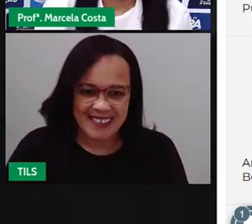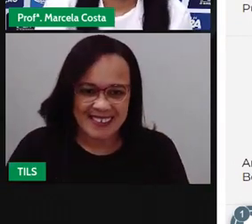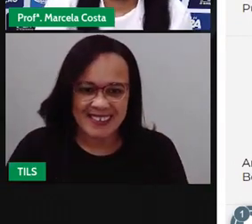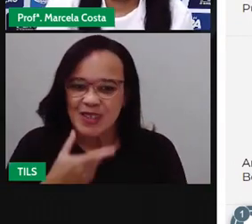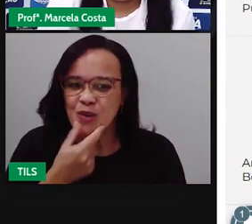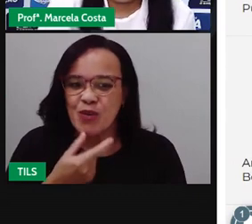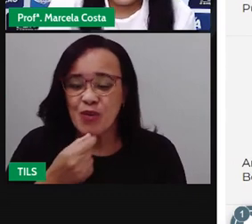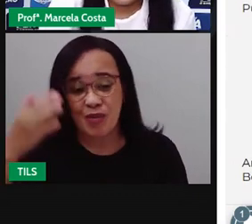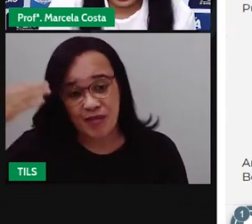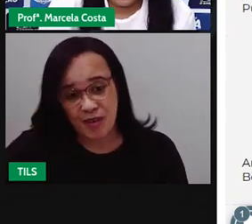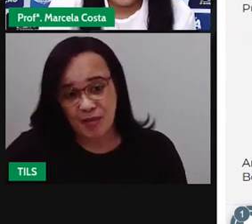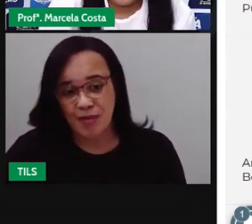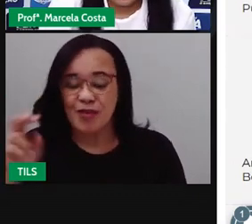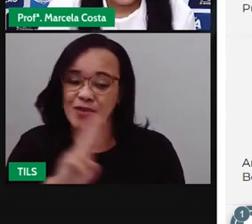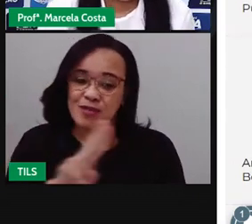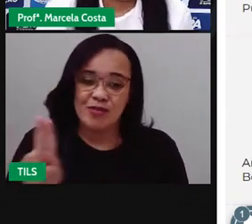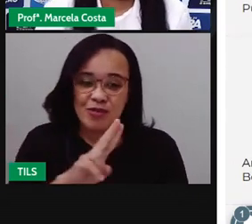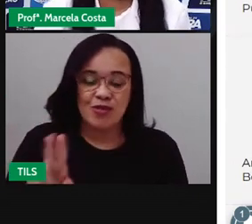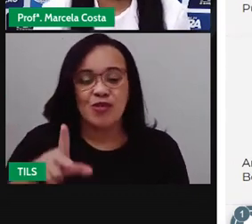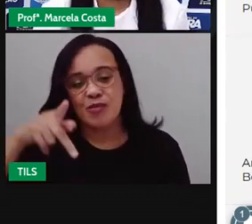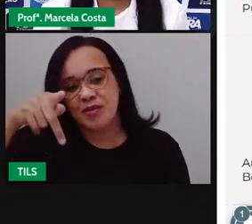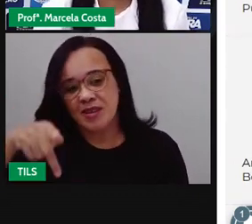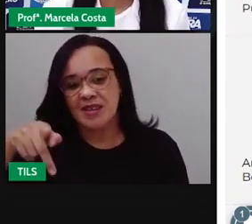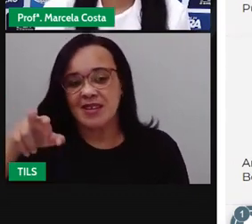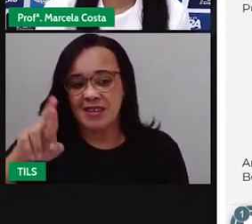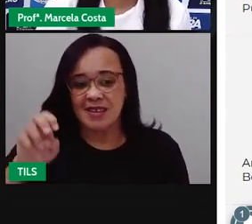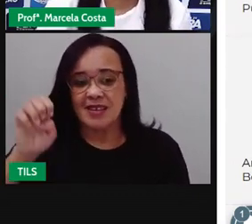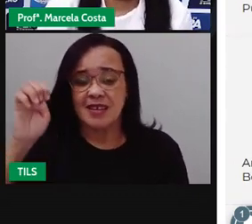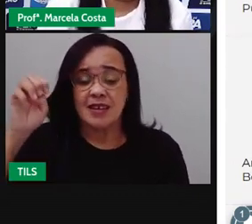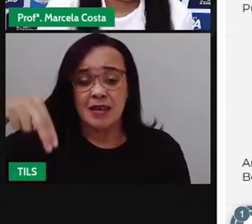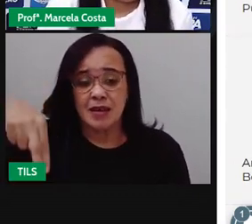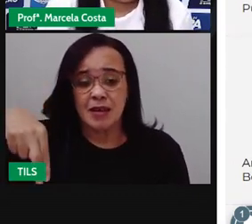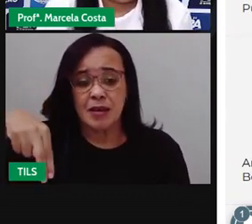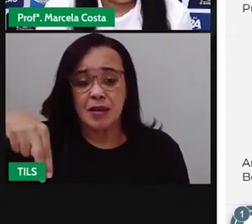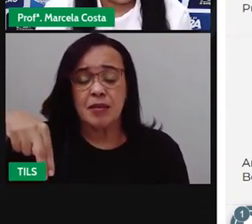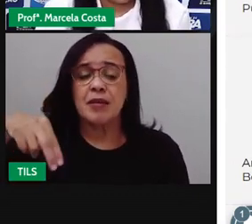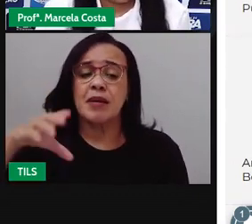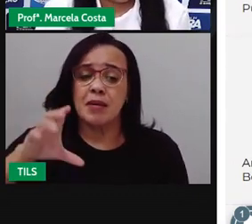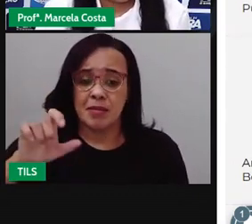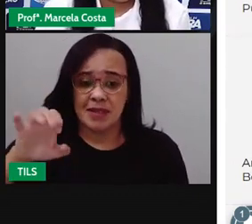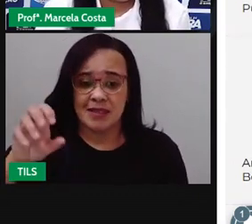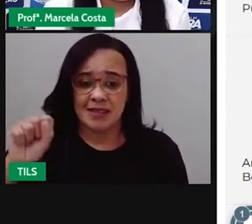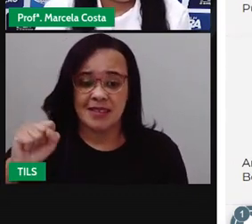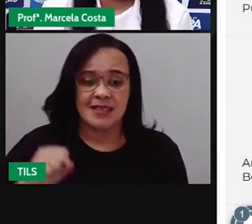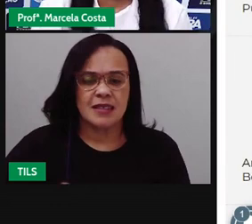de Princesa do Sertão, apesar de localizada no Agreste Baiano.